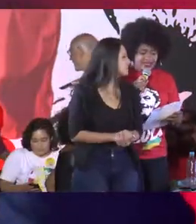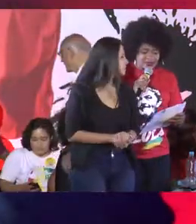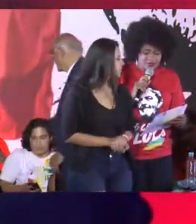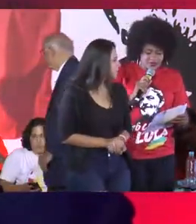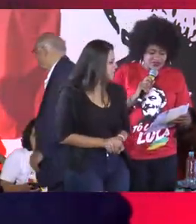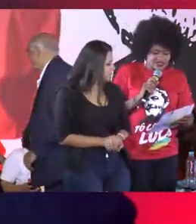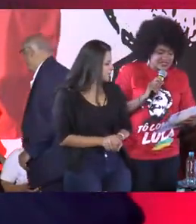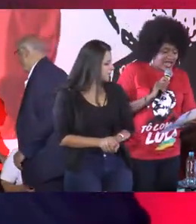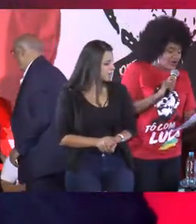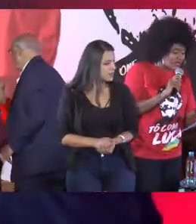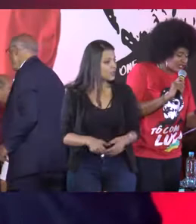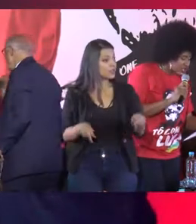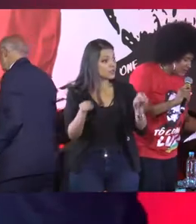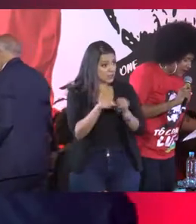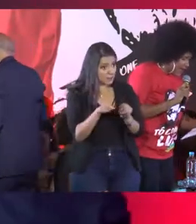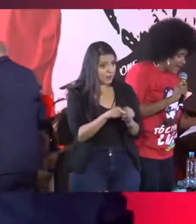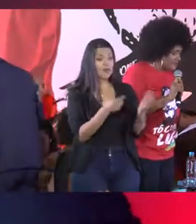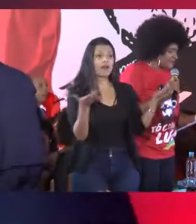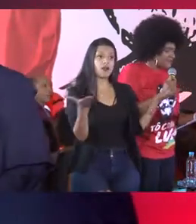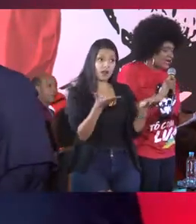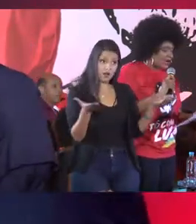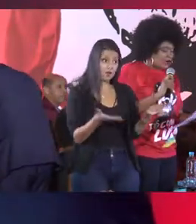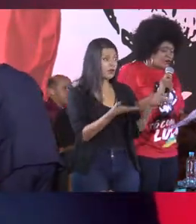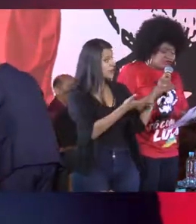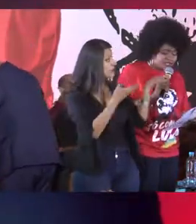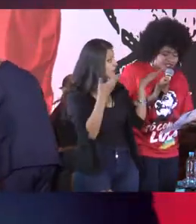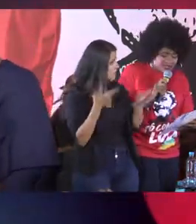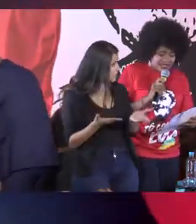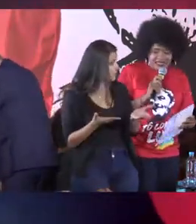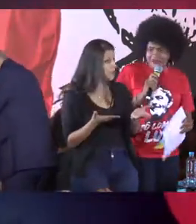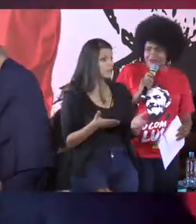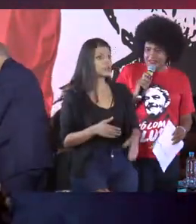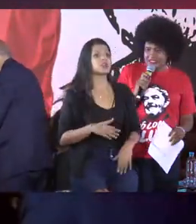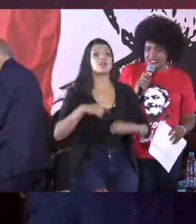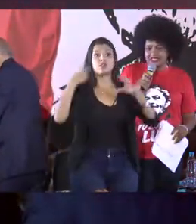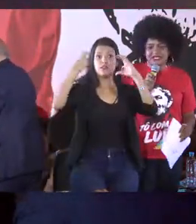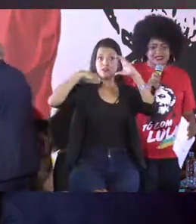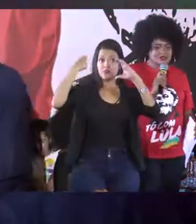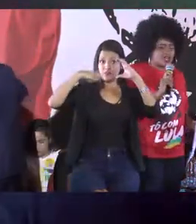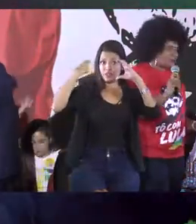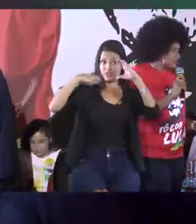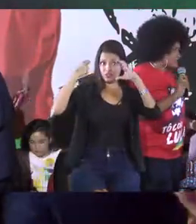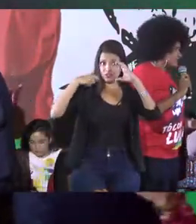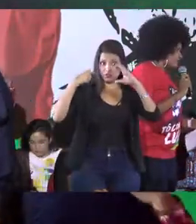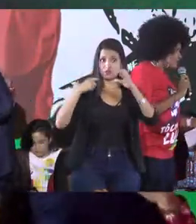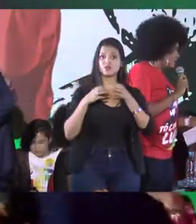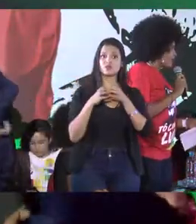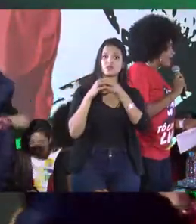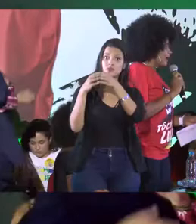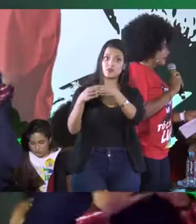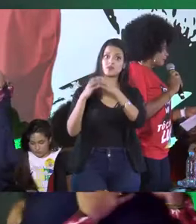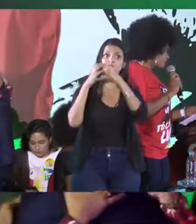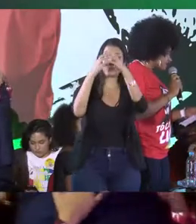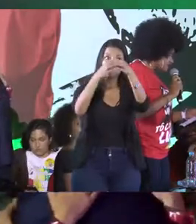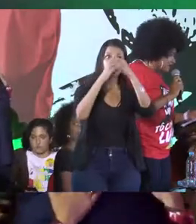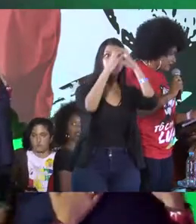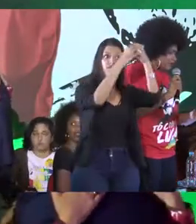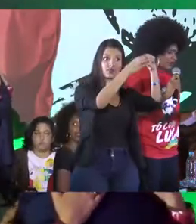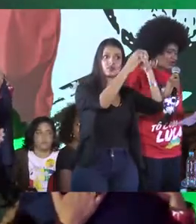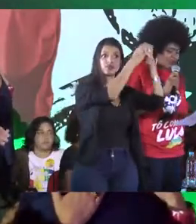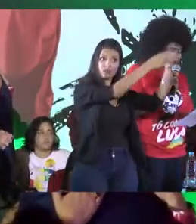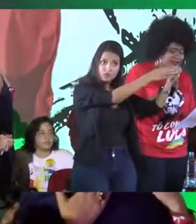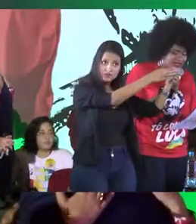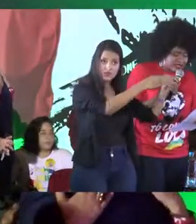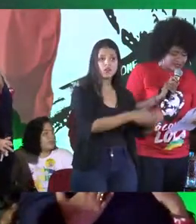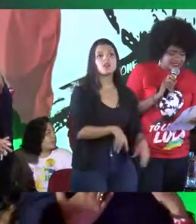E queremos agora chamar um vídeo da caravana do nosso presidente Lula, produzido